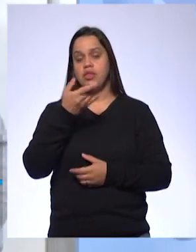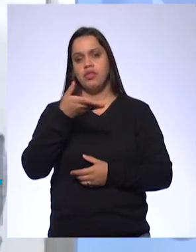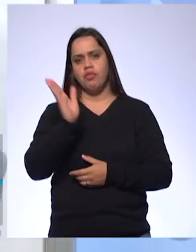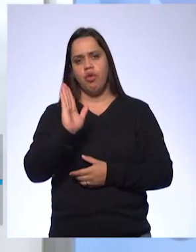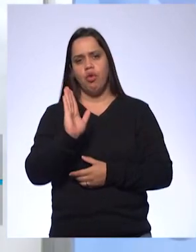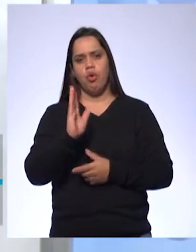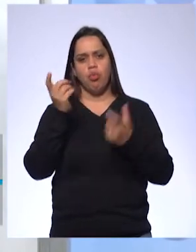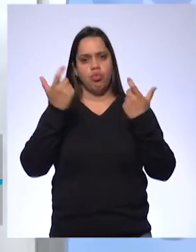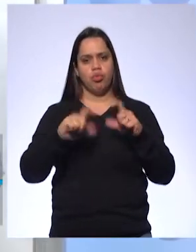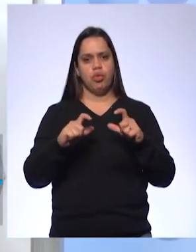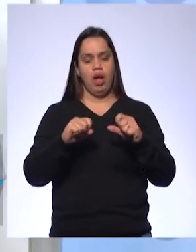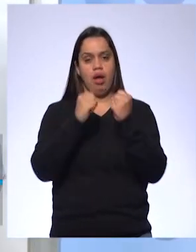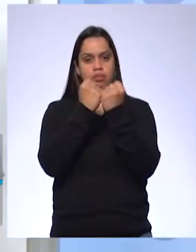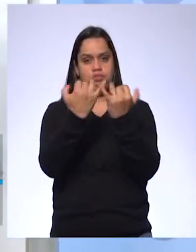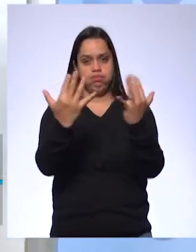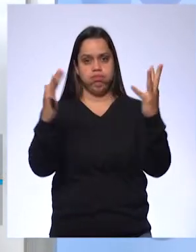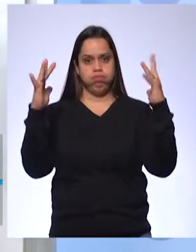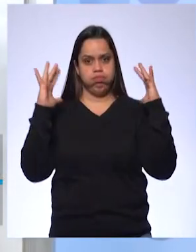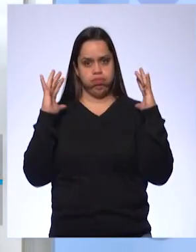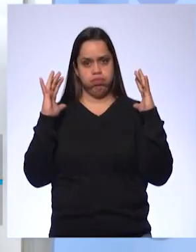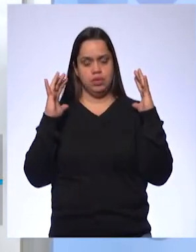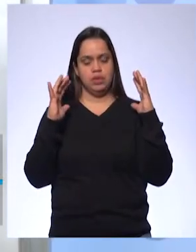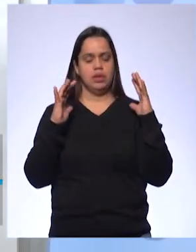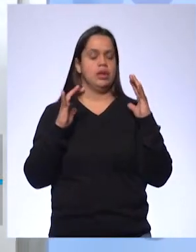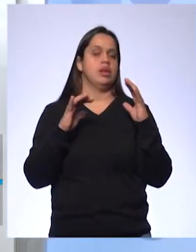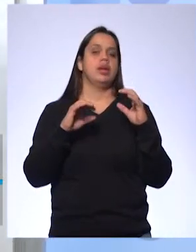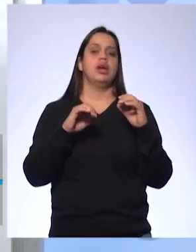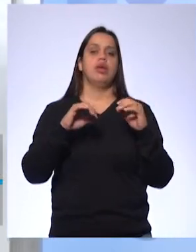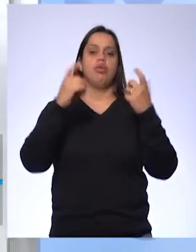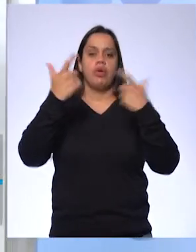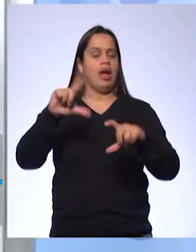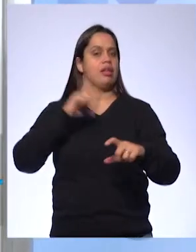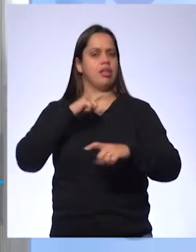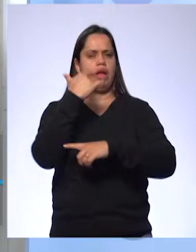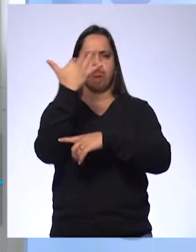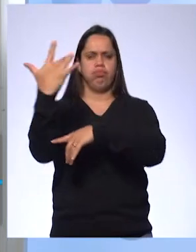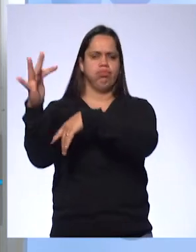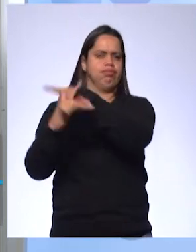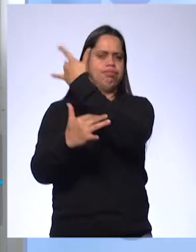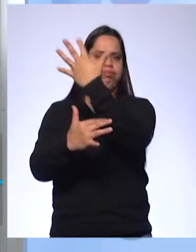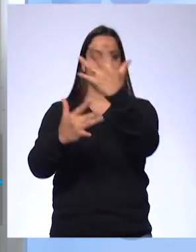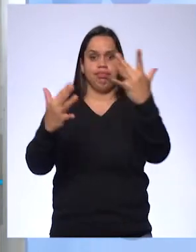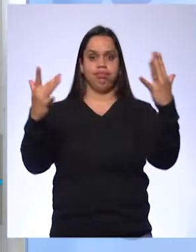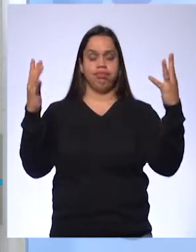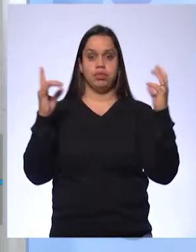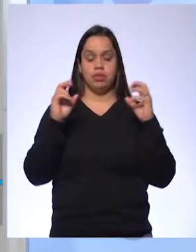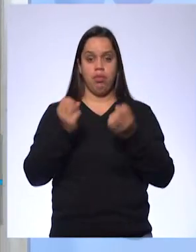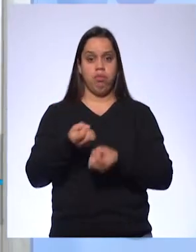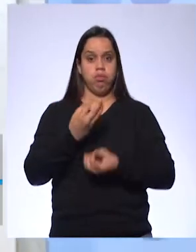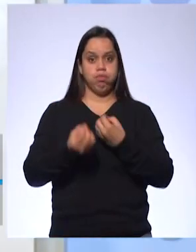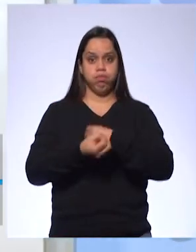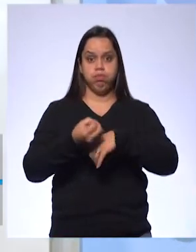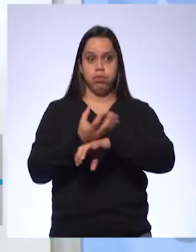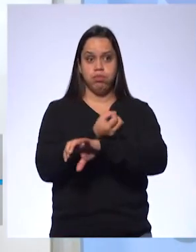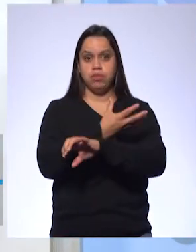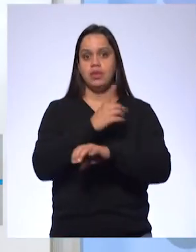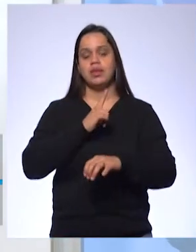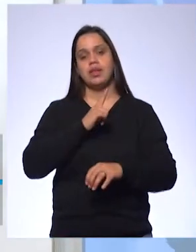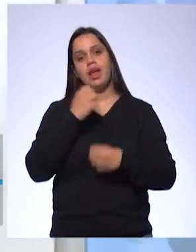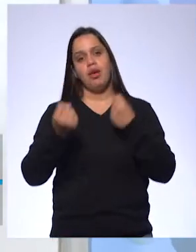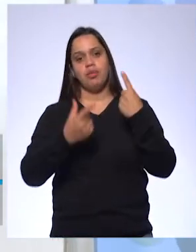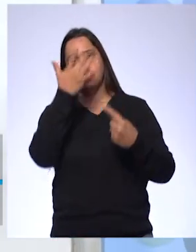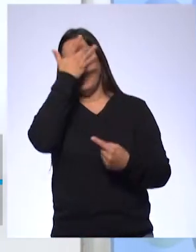a uma floresta, a um bosque, um lugar muito arborizado e tudo mais, alguns têm essa dádiva